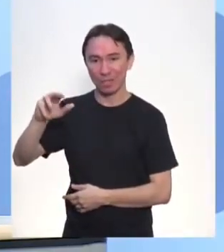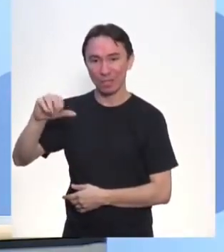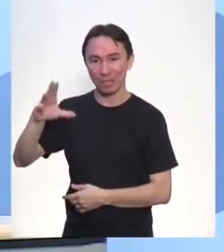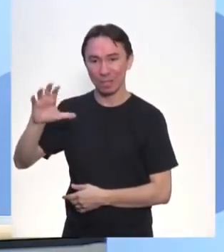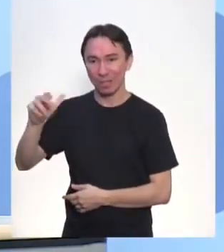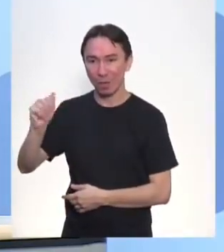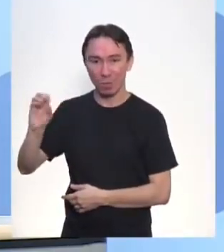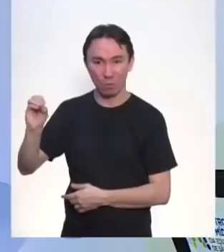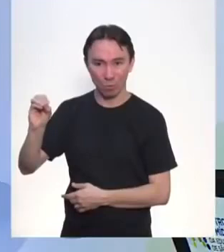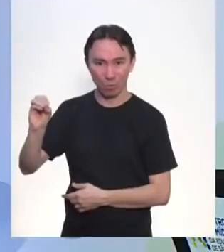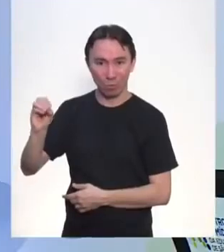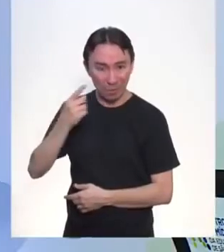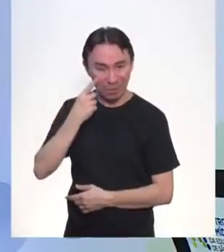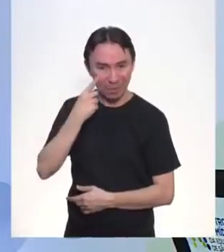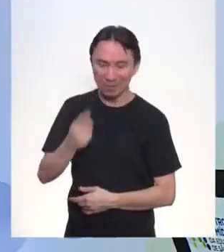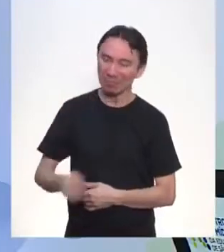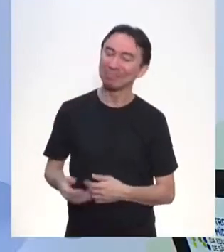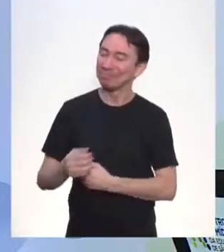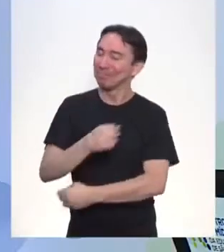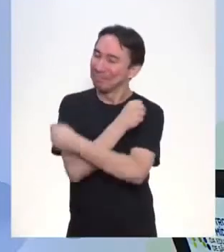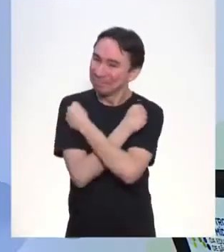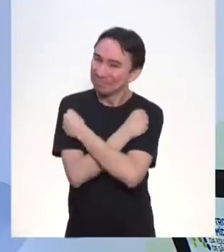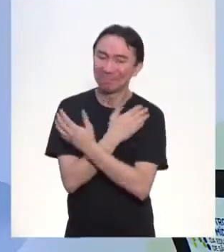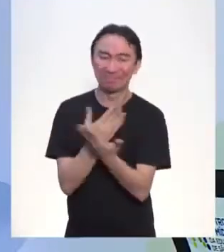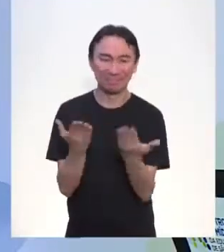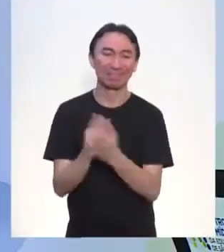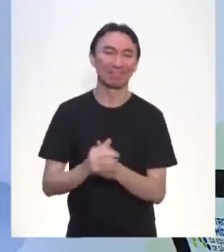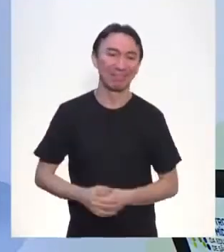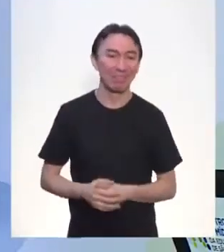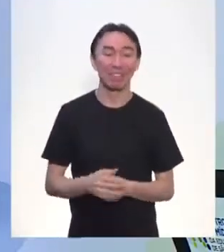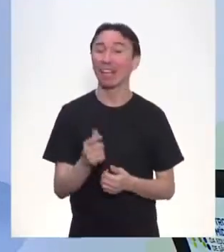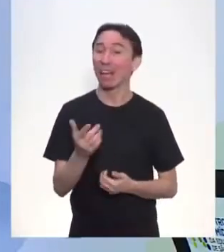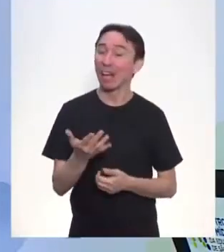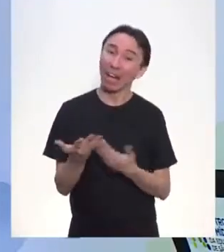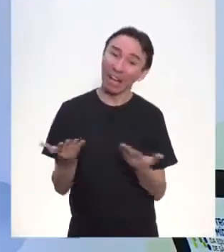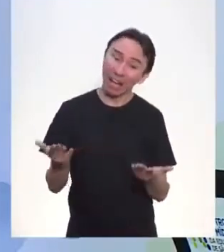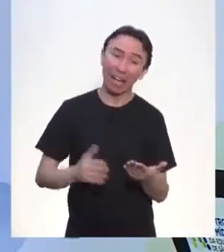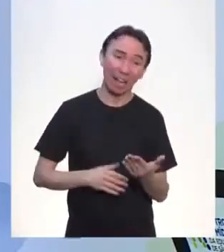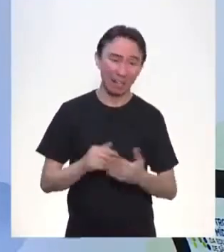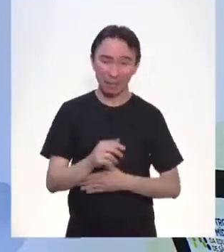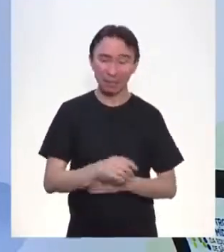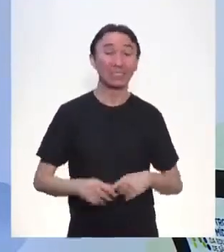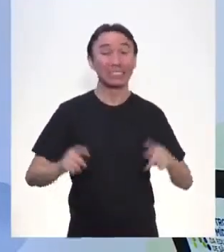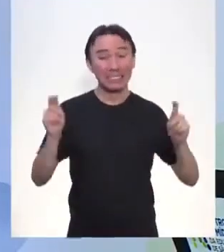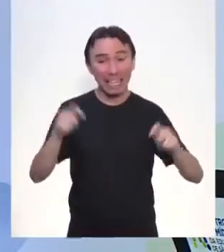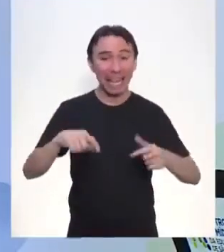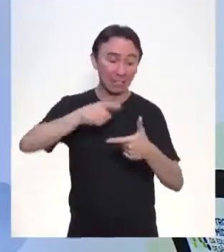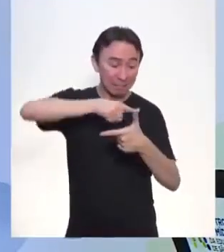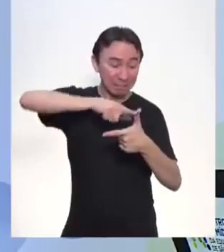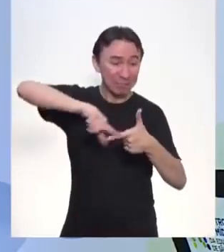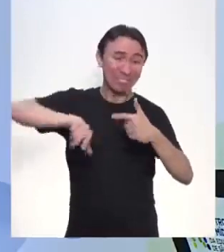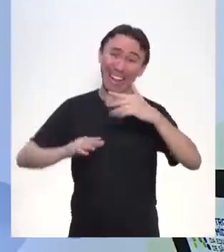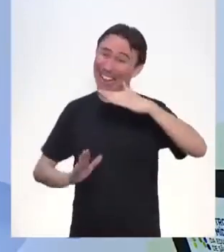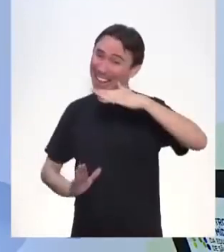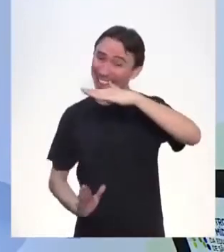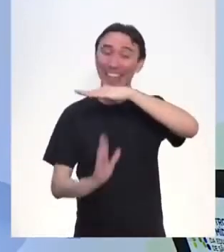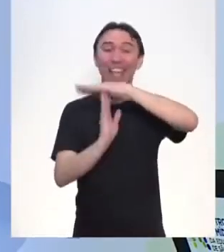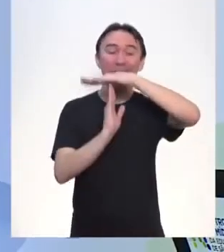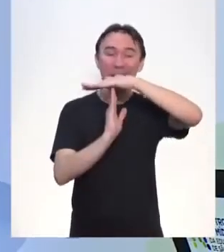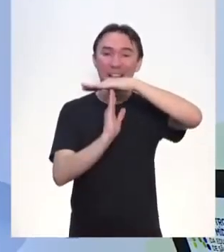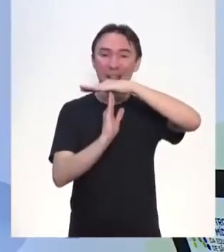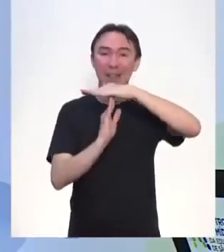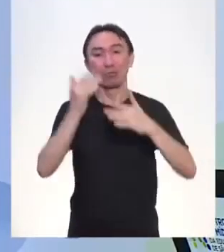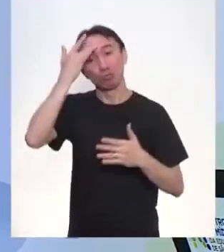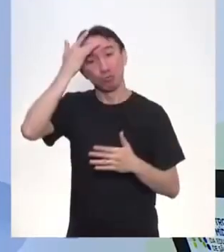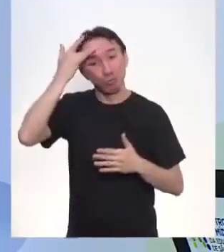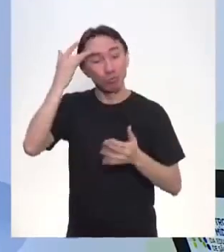para você. É isso aí. Então, essa ideia aí, que é o máximo que eu conseguiria aí dividir, eu tendo 6 pessoas, aí eu conseguiria